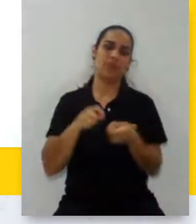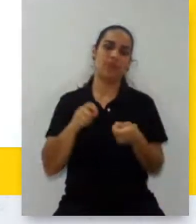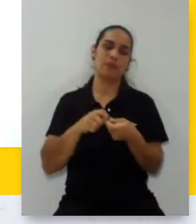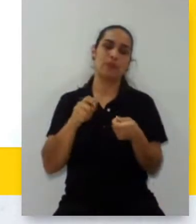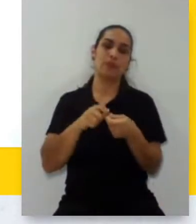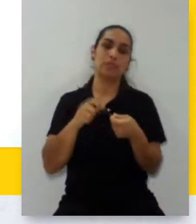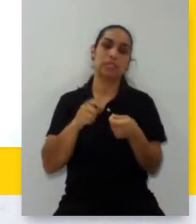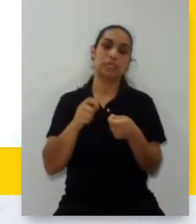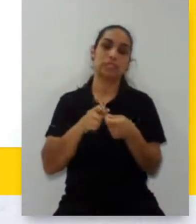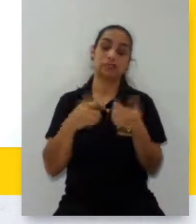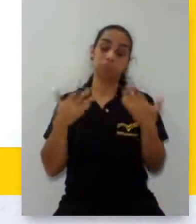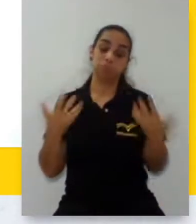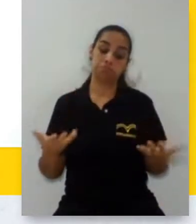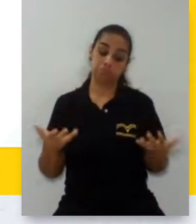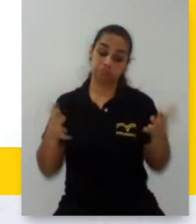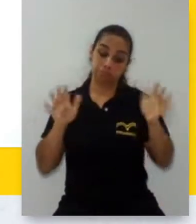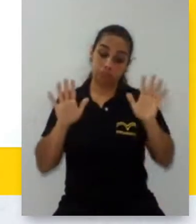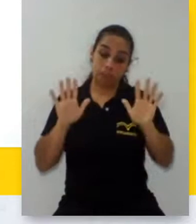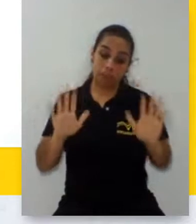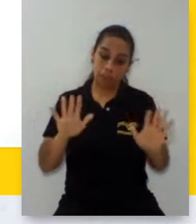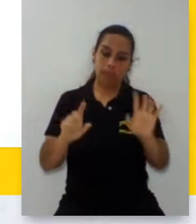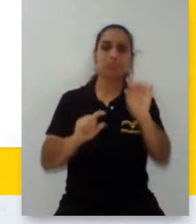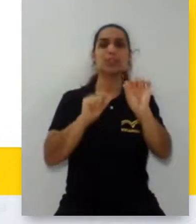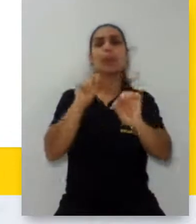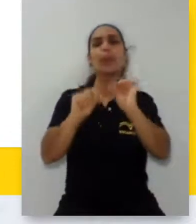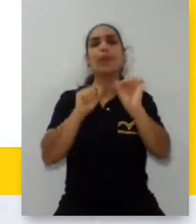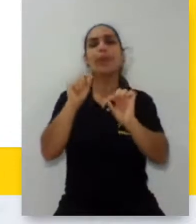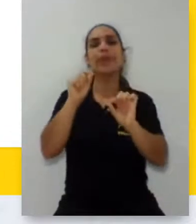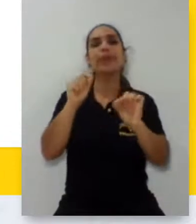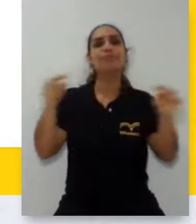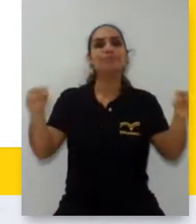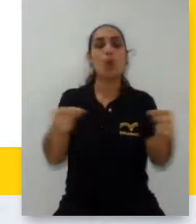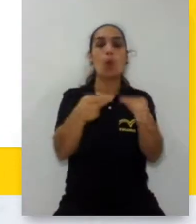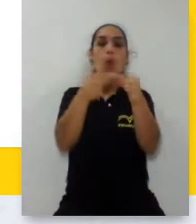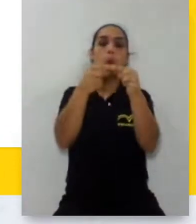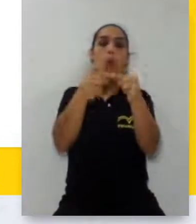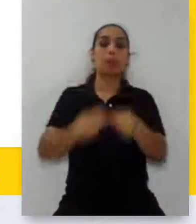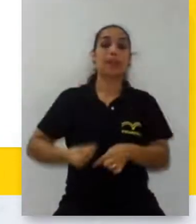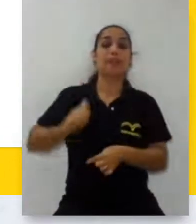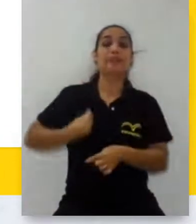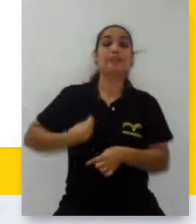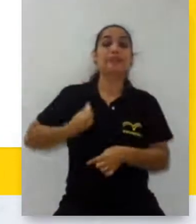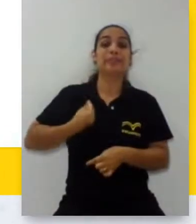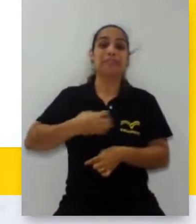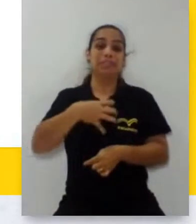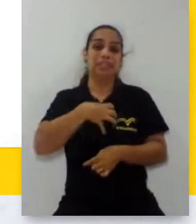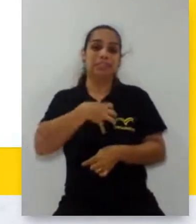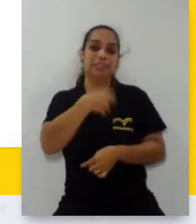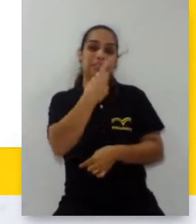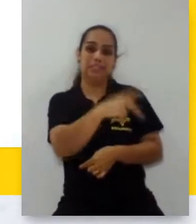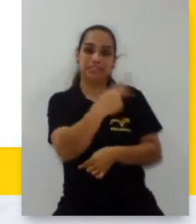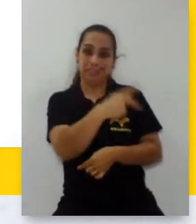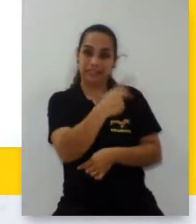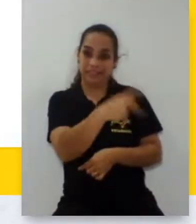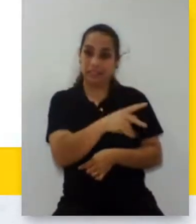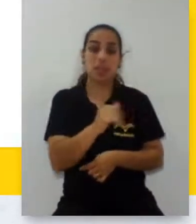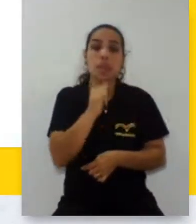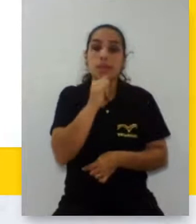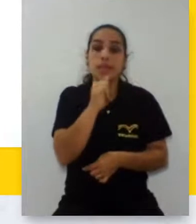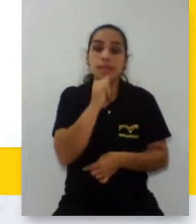Tudo tem relação com o estilo de vida. Então, infelizmente, quem tem algum tipo de doença ou metabólica ou